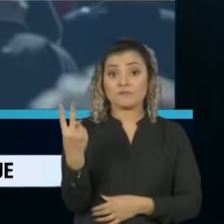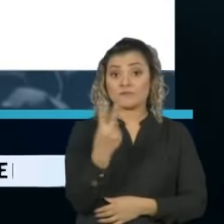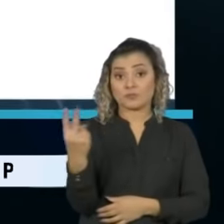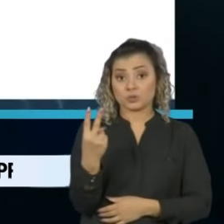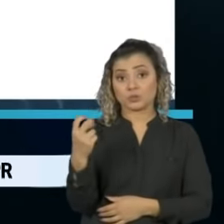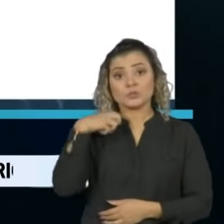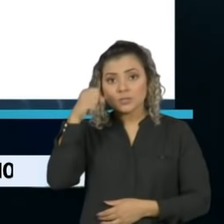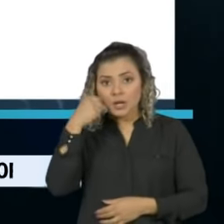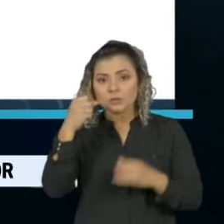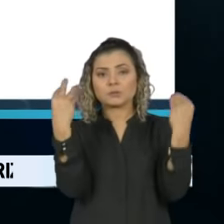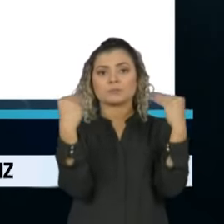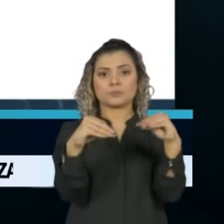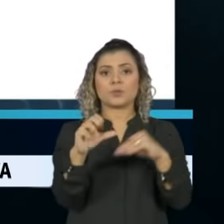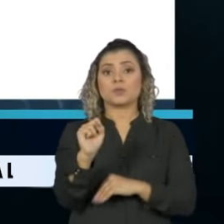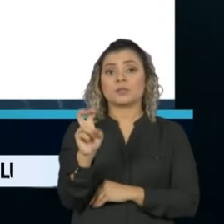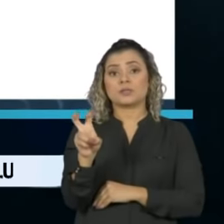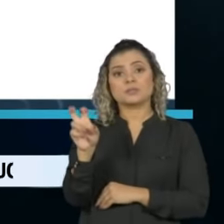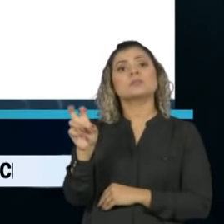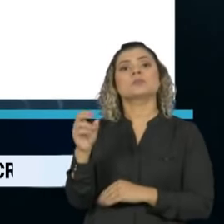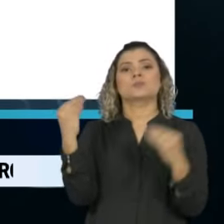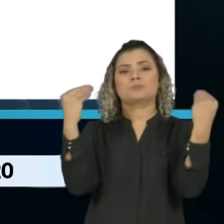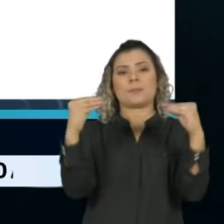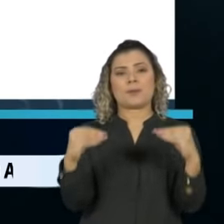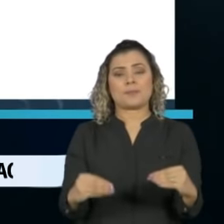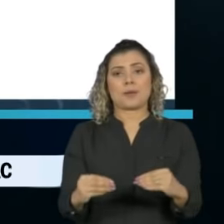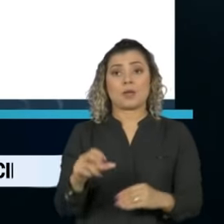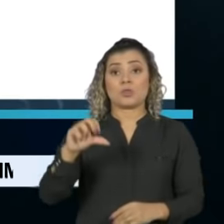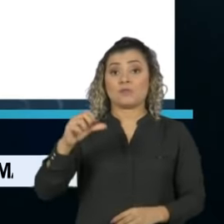senadores publicaram 85 posts,